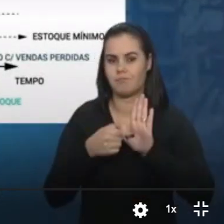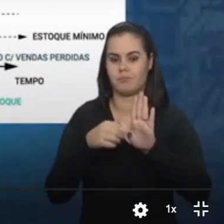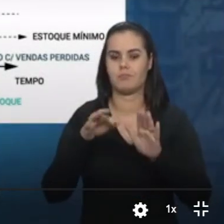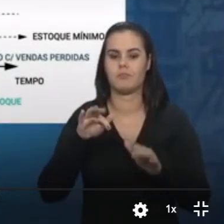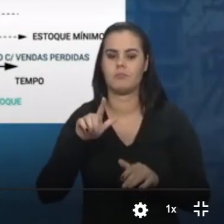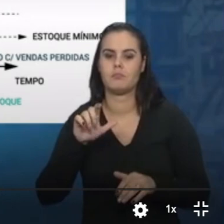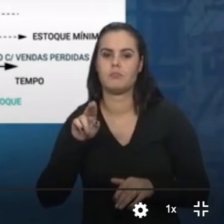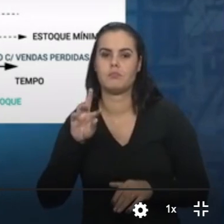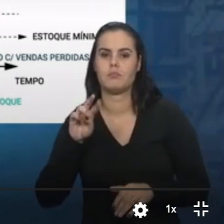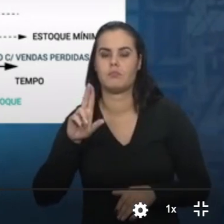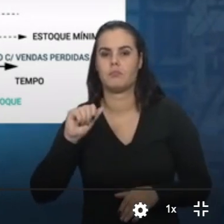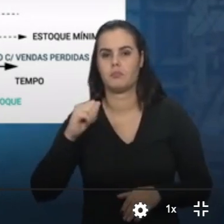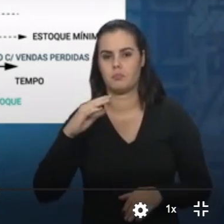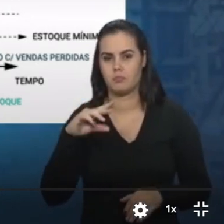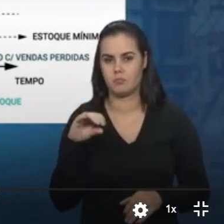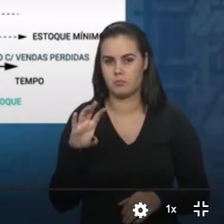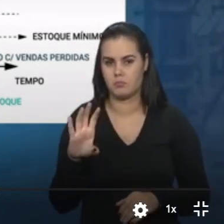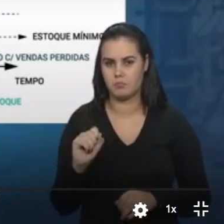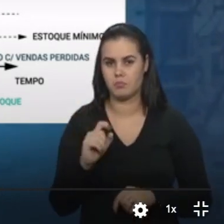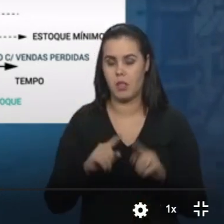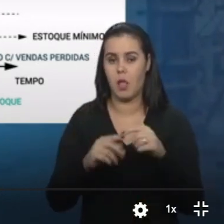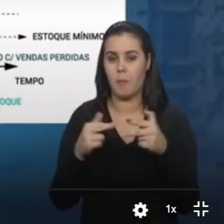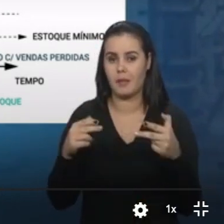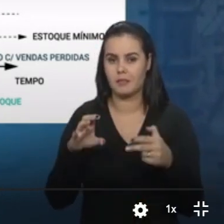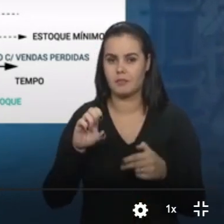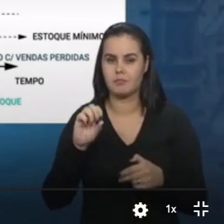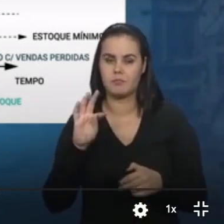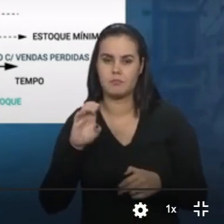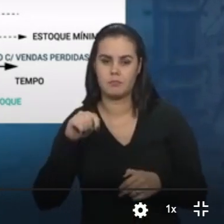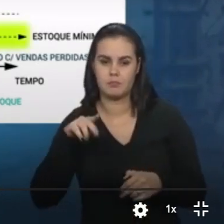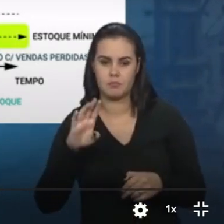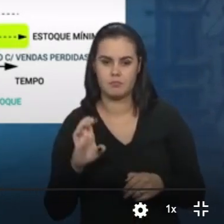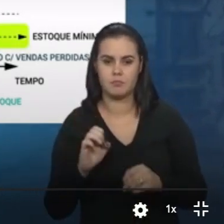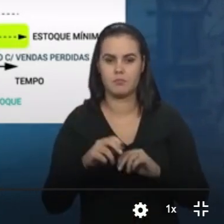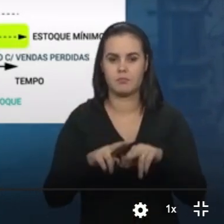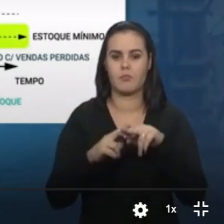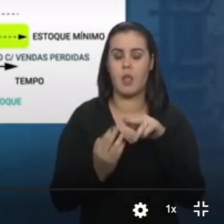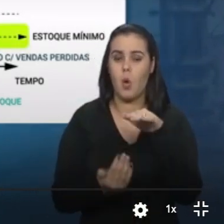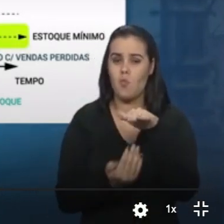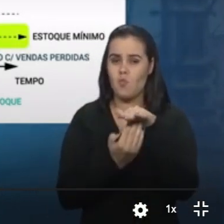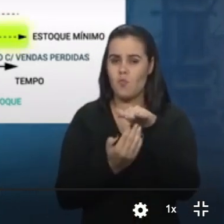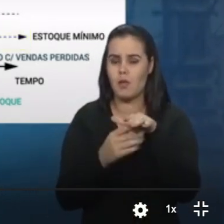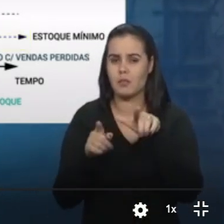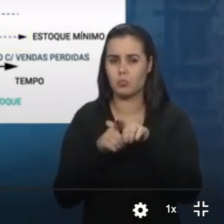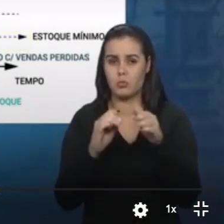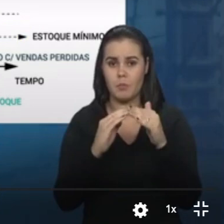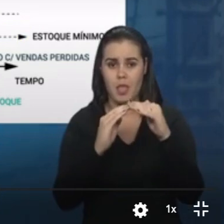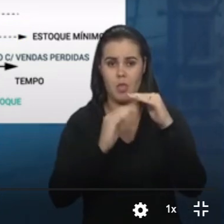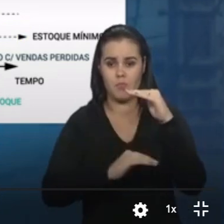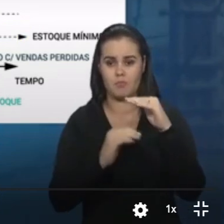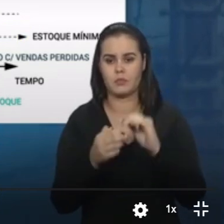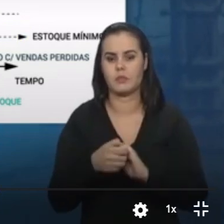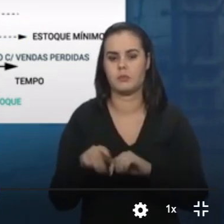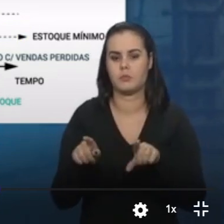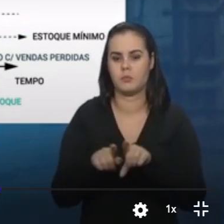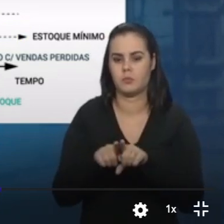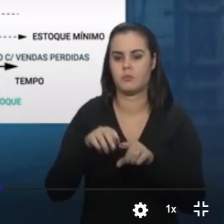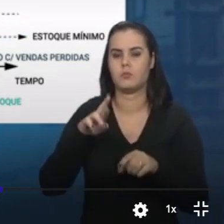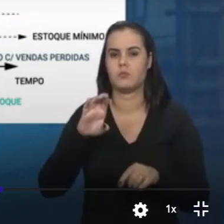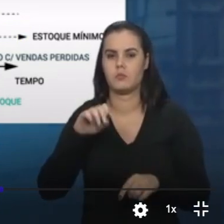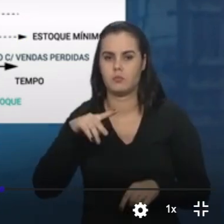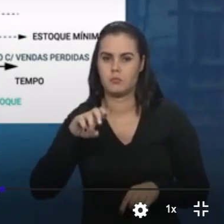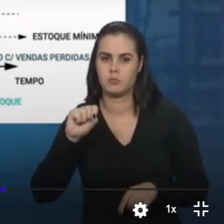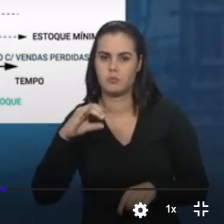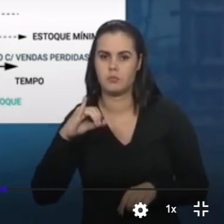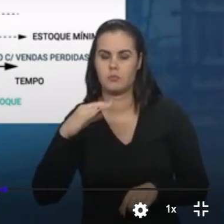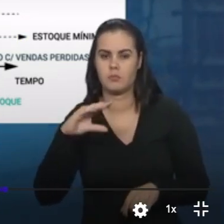dos materiais em estoque, definindo o ponto de estoque máximo, o ponto de estoque mínimo e o ponto de reposição, sempre